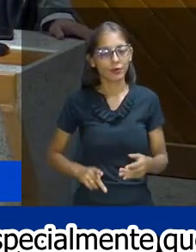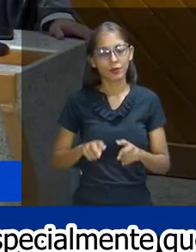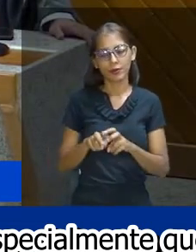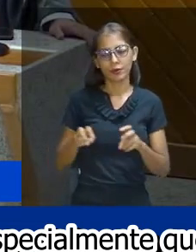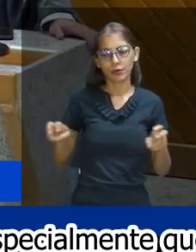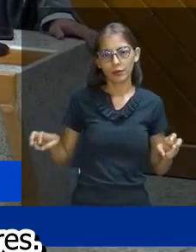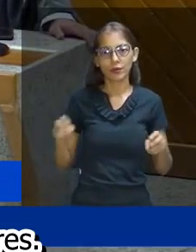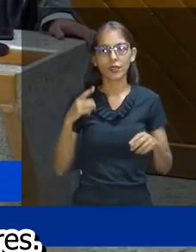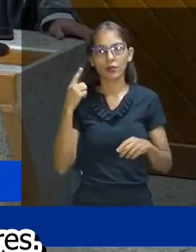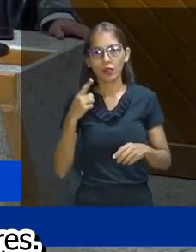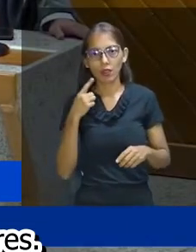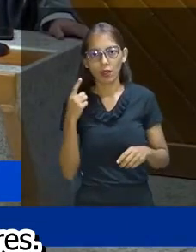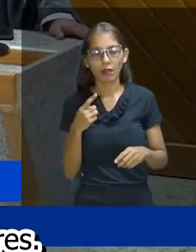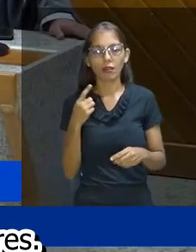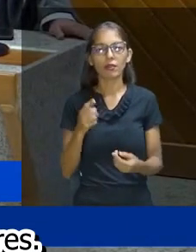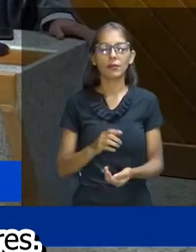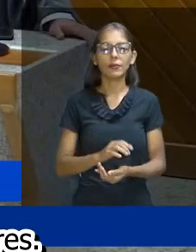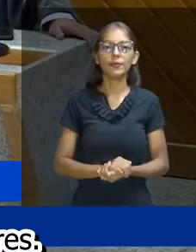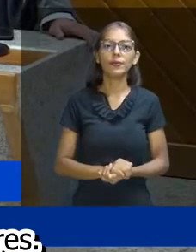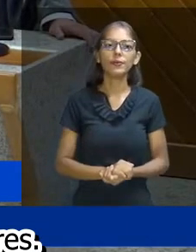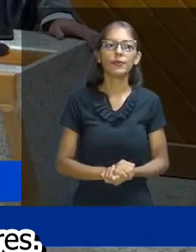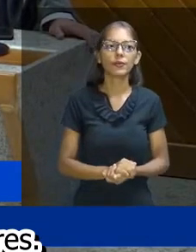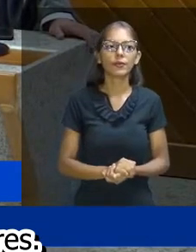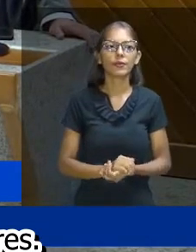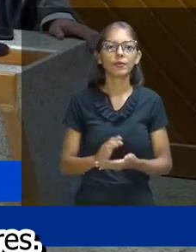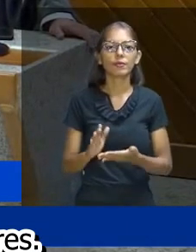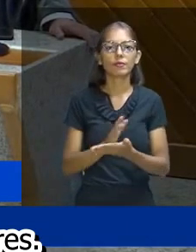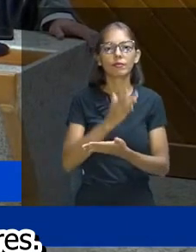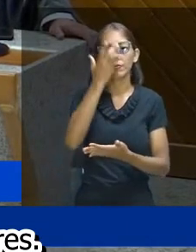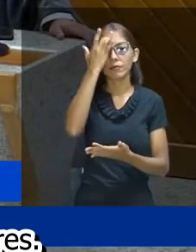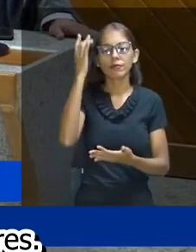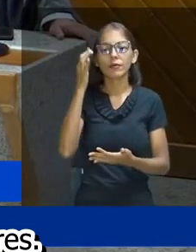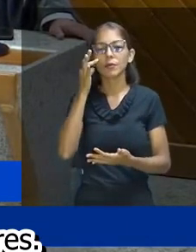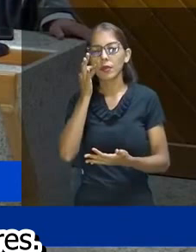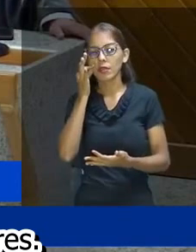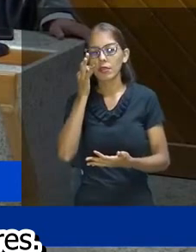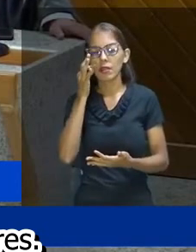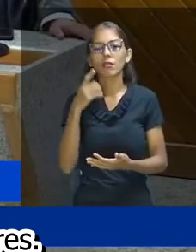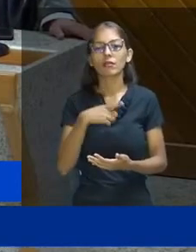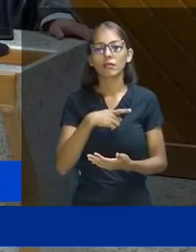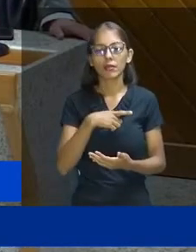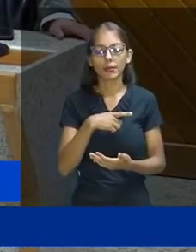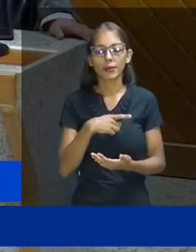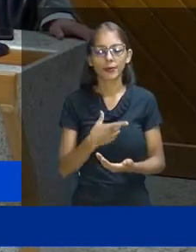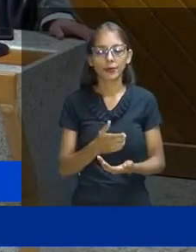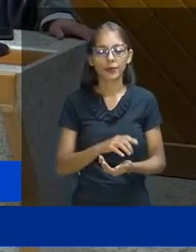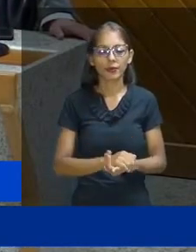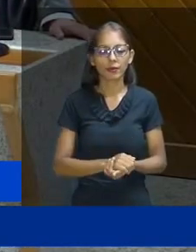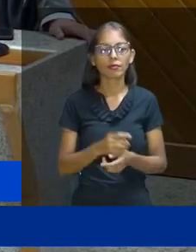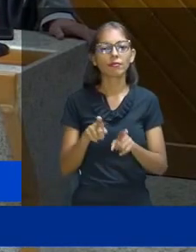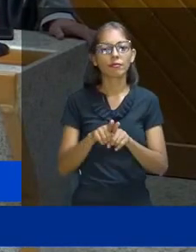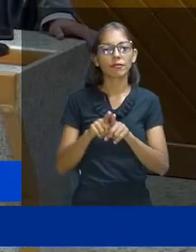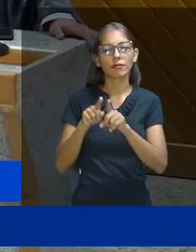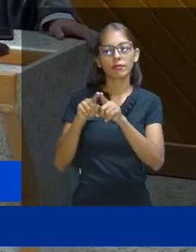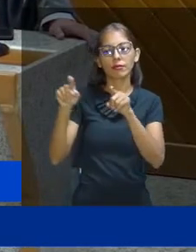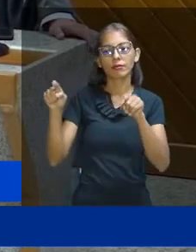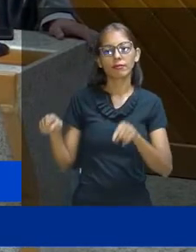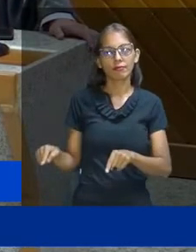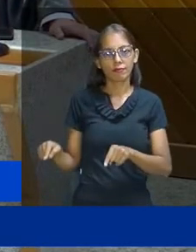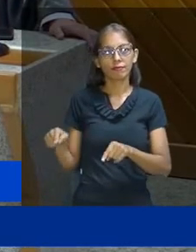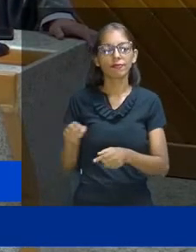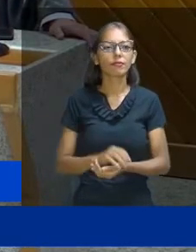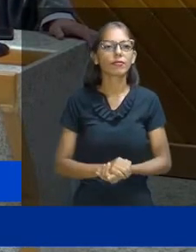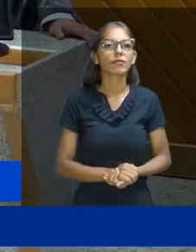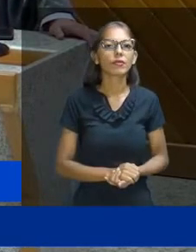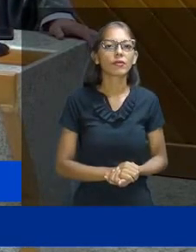o que se faz presente ao plenário, senhores servidores. Foco na juíza membro Tina Luiza. Ratifico a fala dos